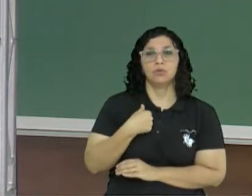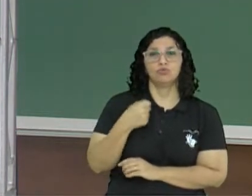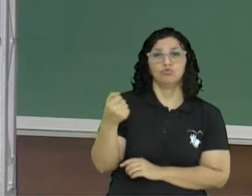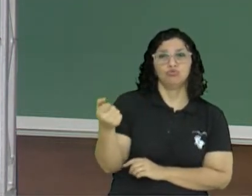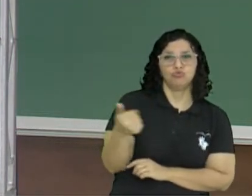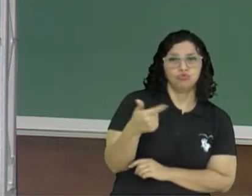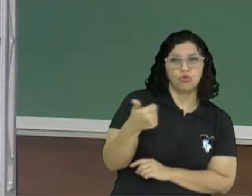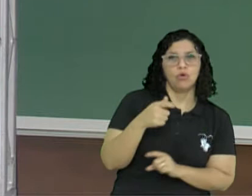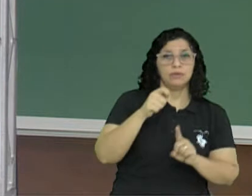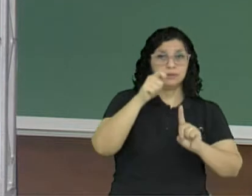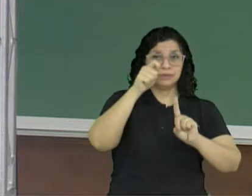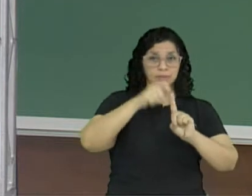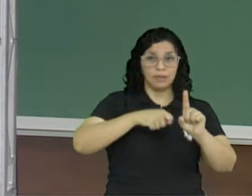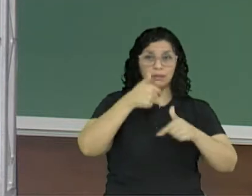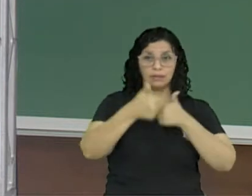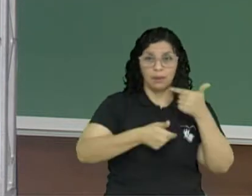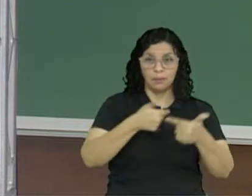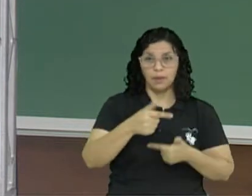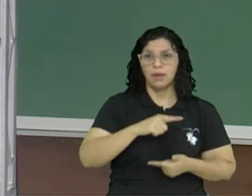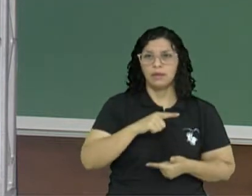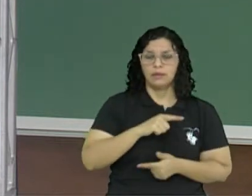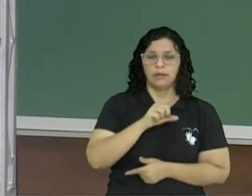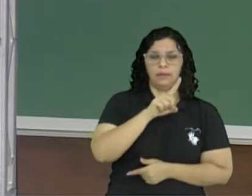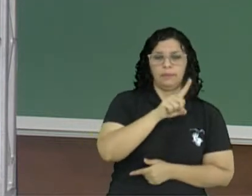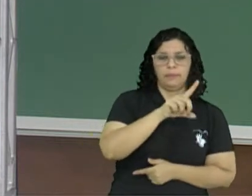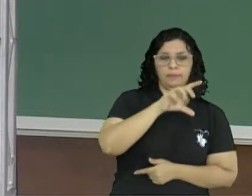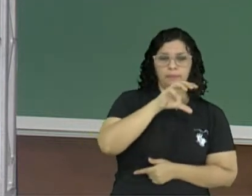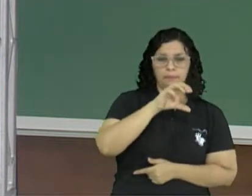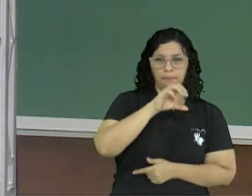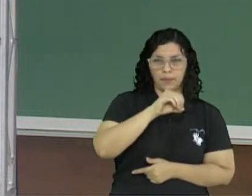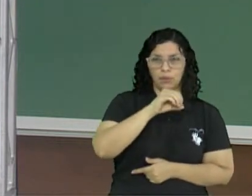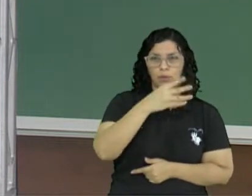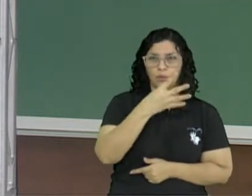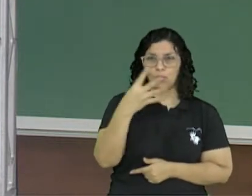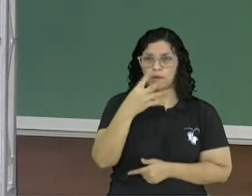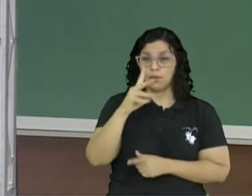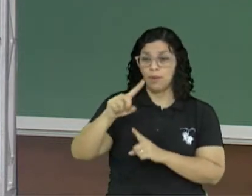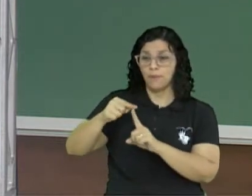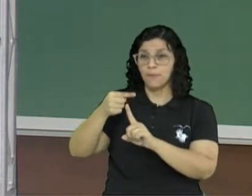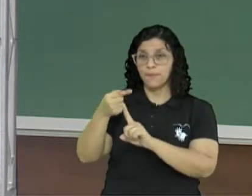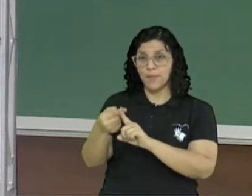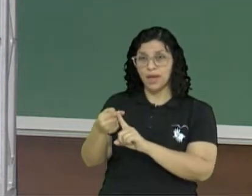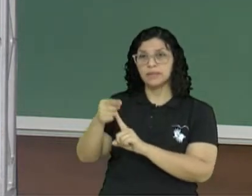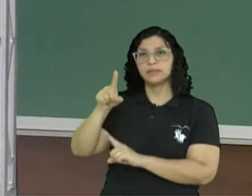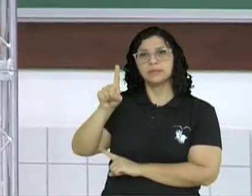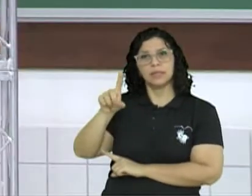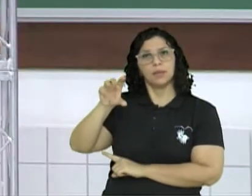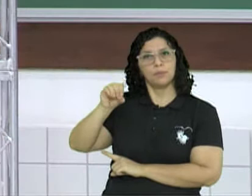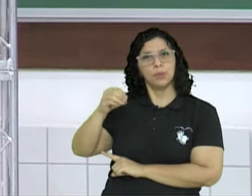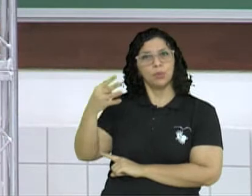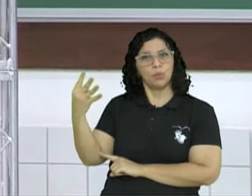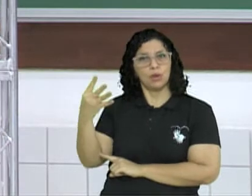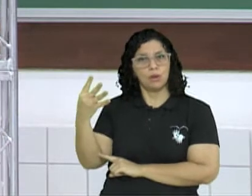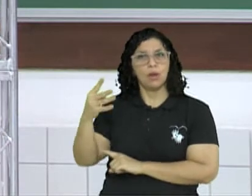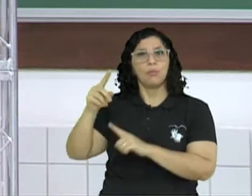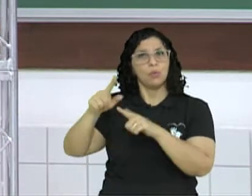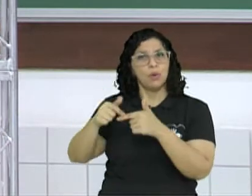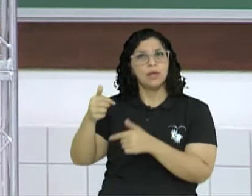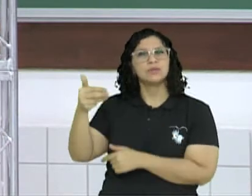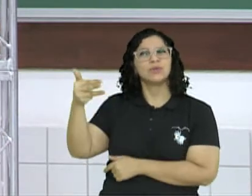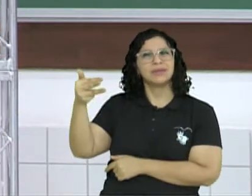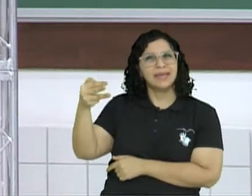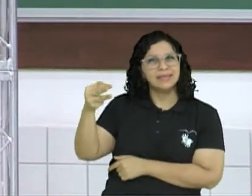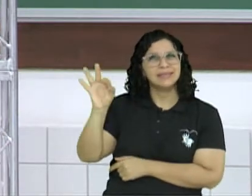12 meses, ela vai receber R$ 1.044 de salário e mais R$ 1.044 de 13º